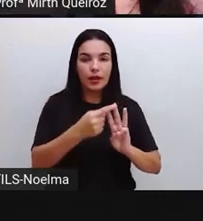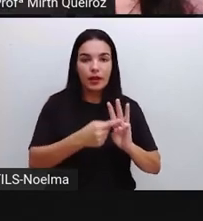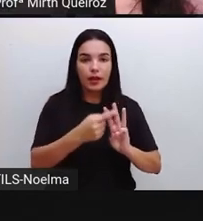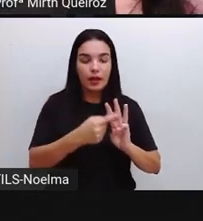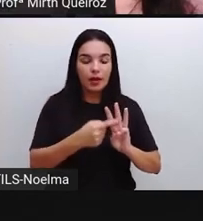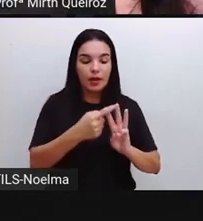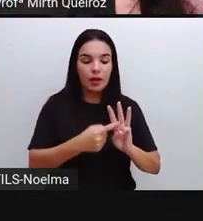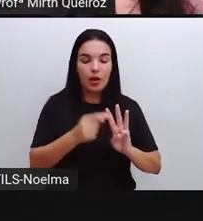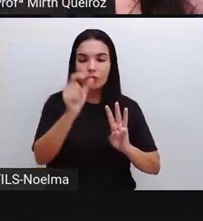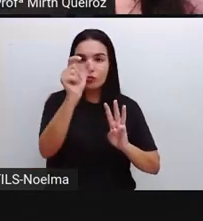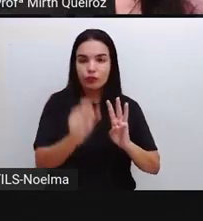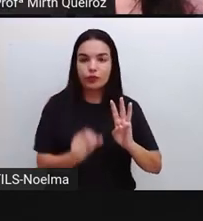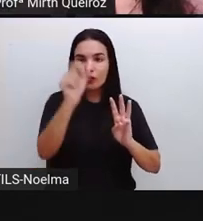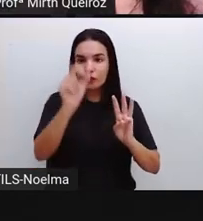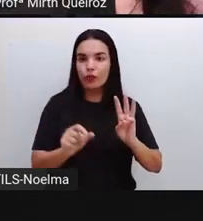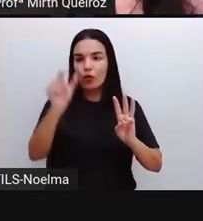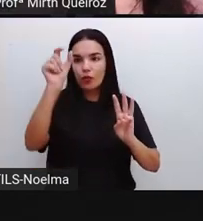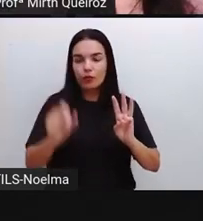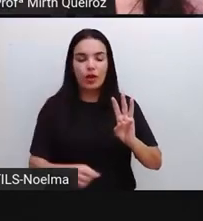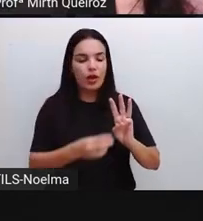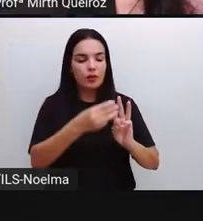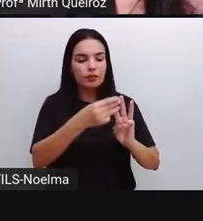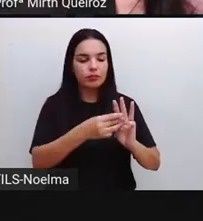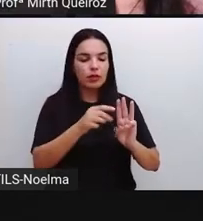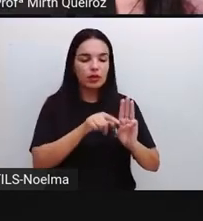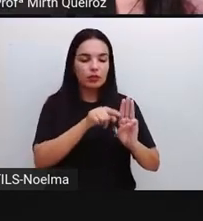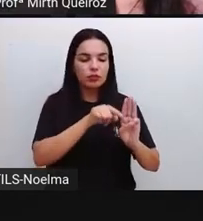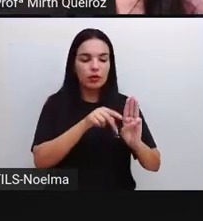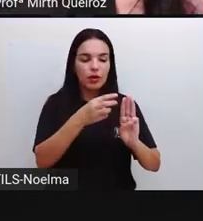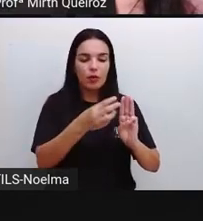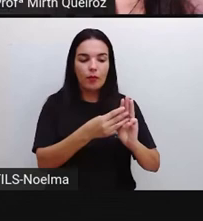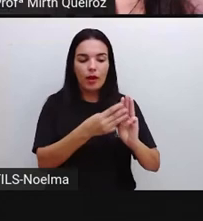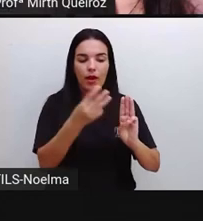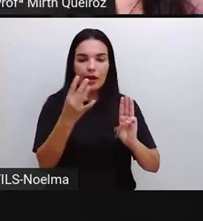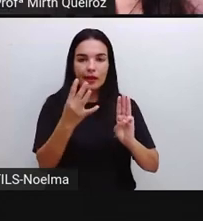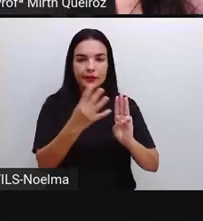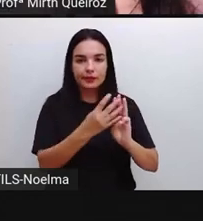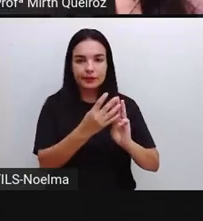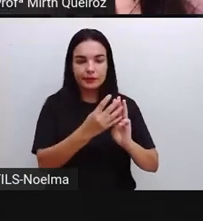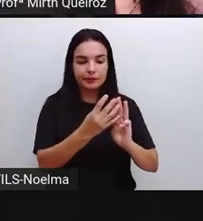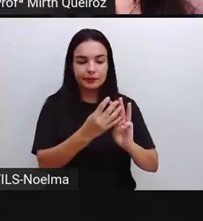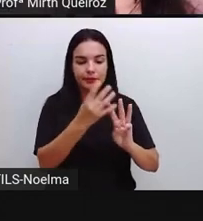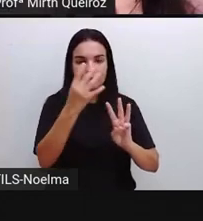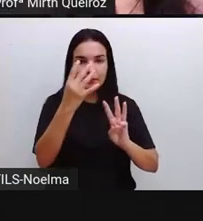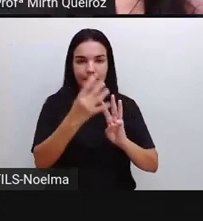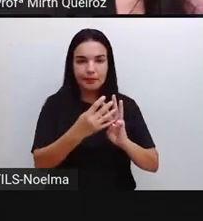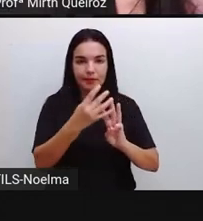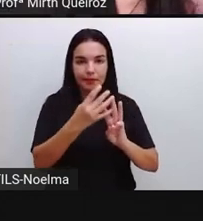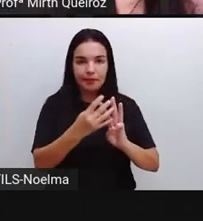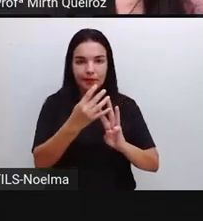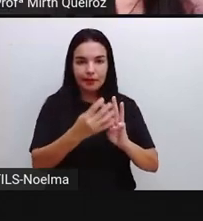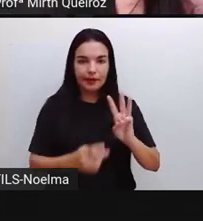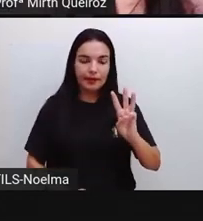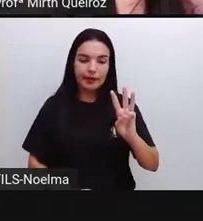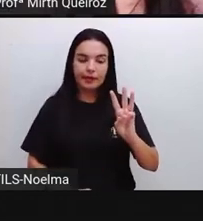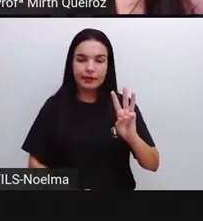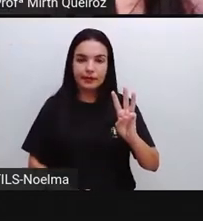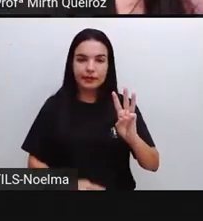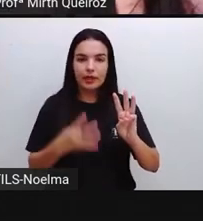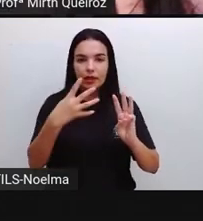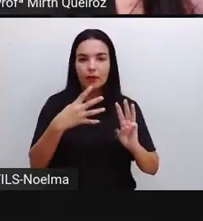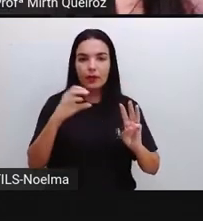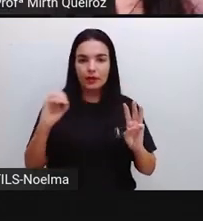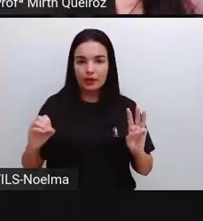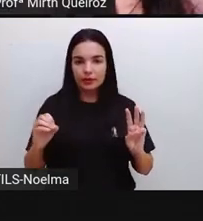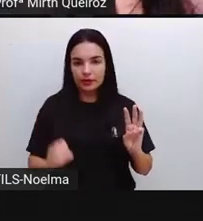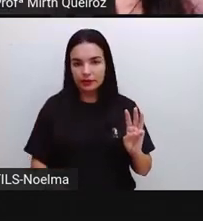barras aqui é 4 dezenas né 14 dezenas e 4 x 10 unidades que